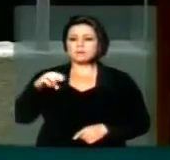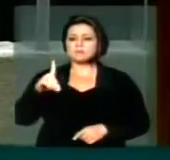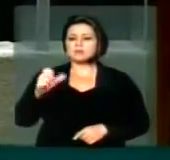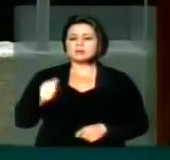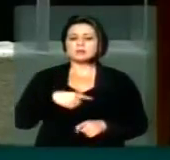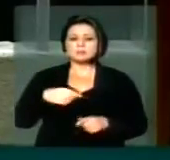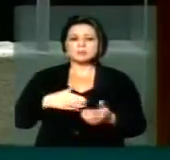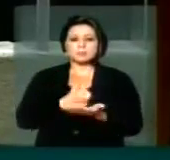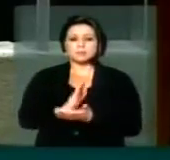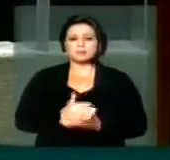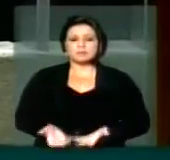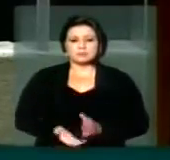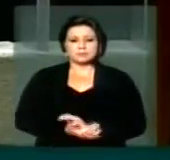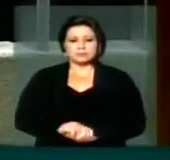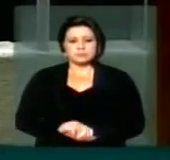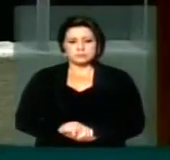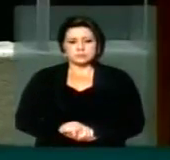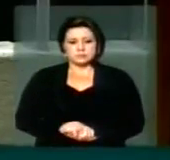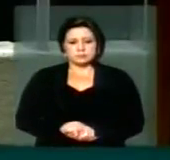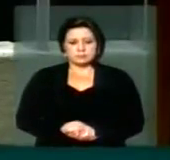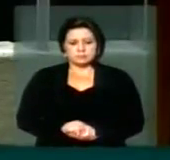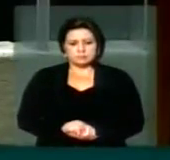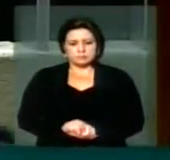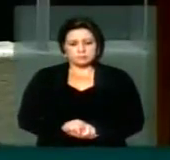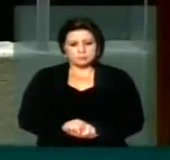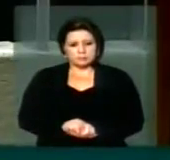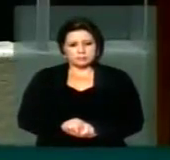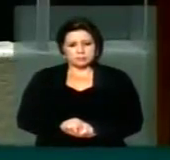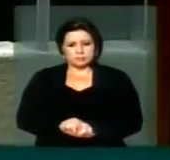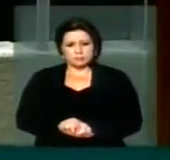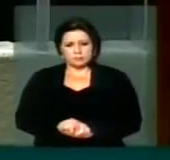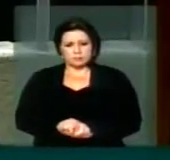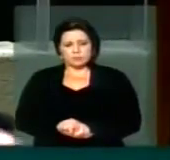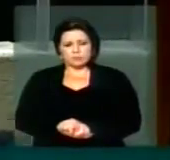aqui na casa. Senhor presidente, eu Guido,